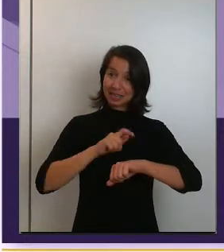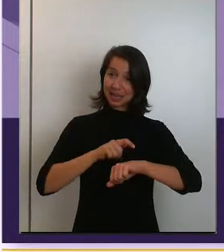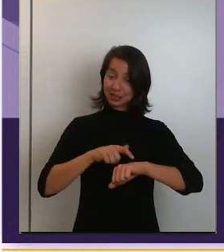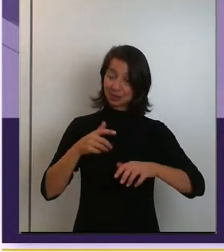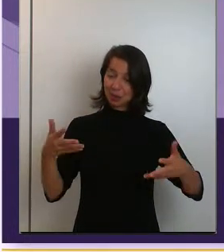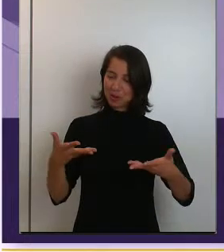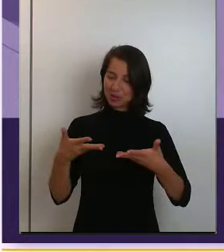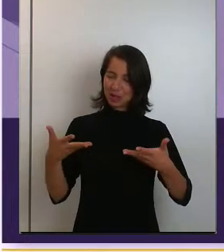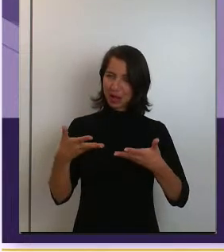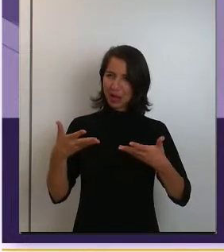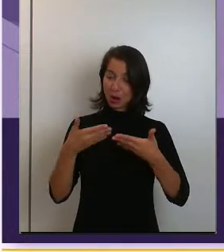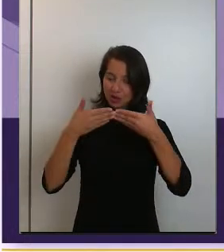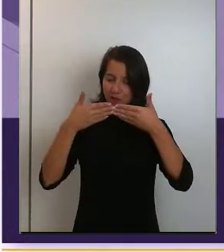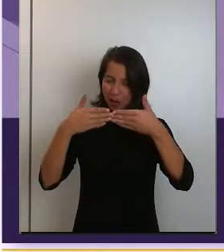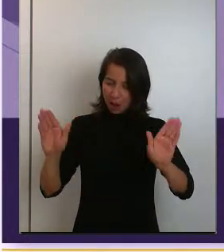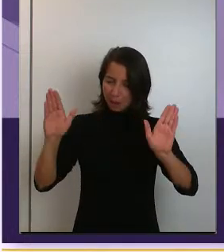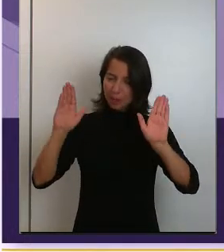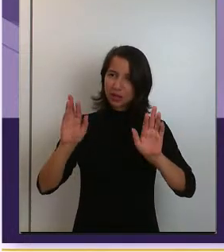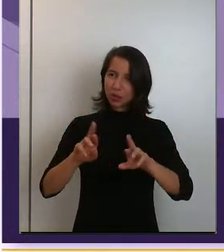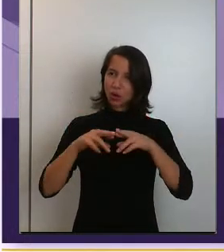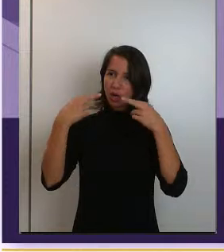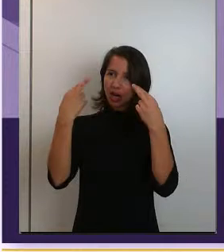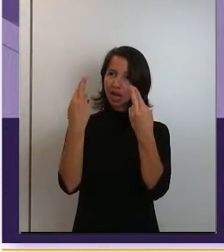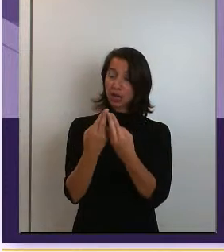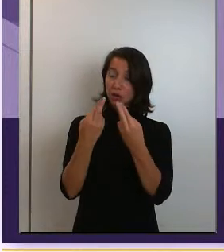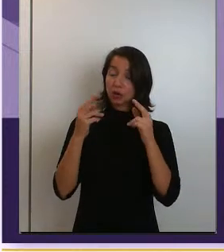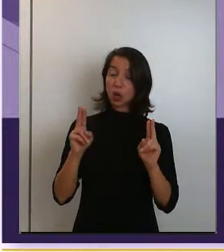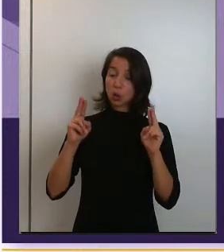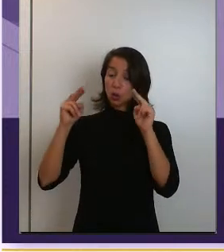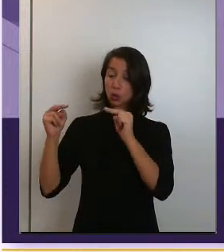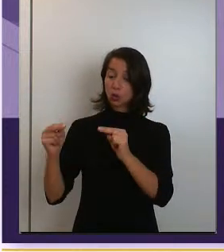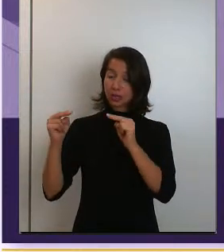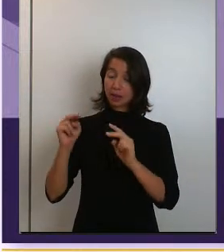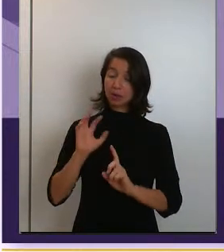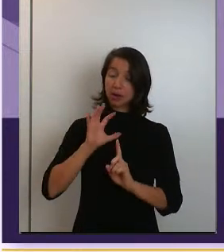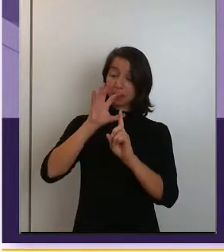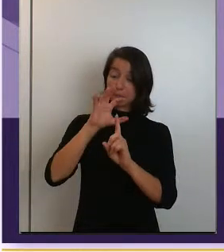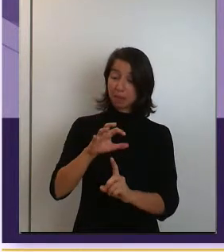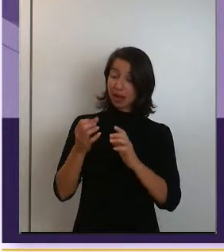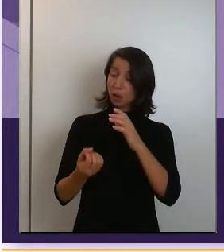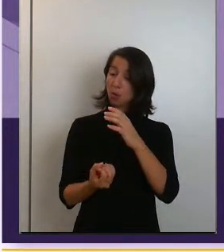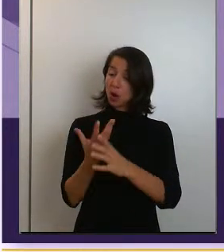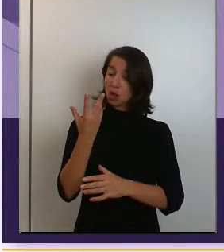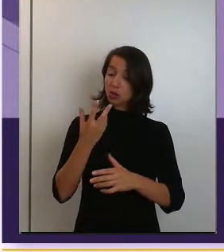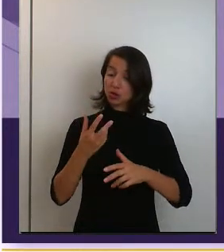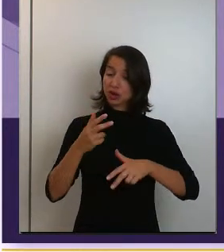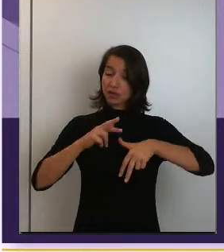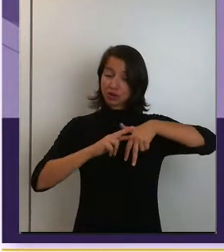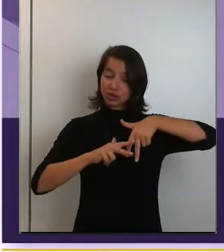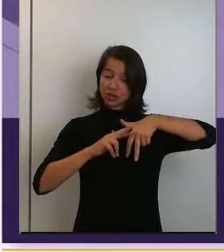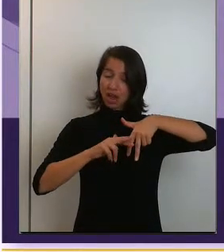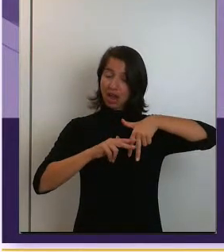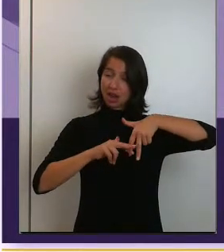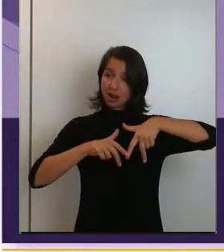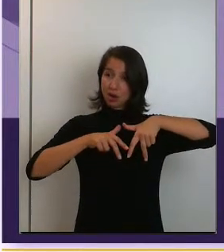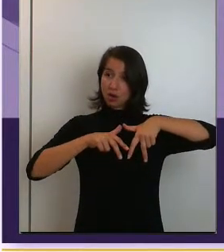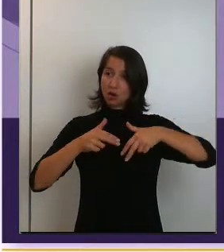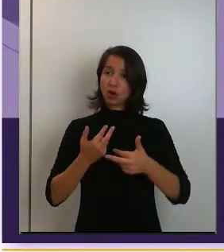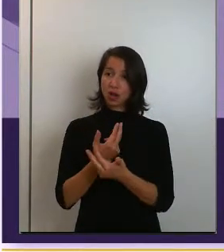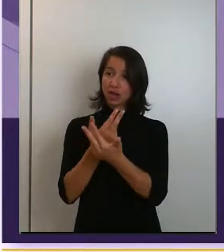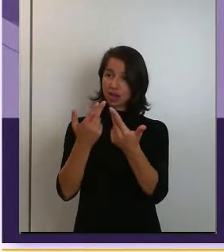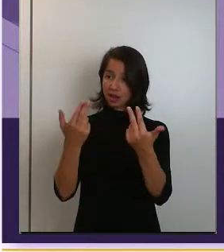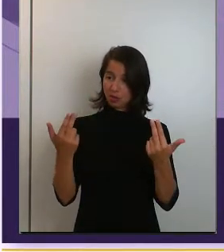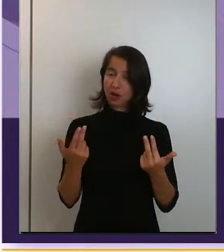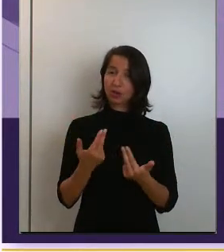que tratará do impacto do trabalho reprodutivo na igualdade de gênero. Temos como convidada a procuradora do